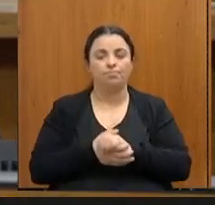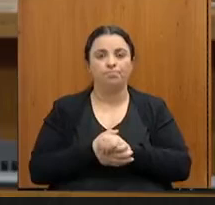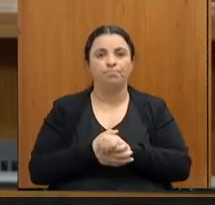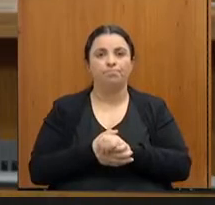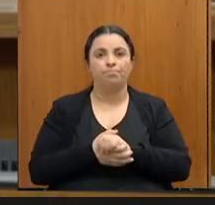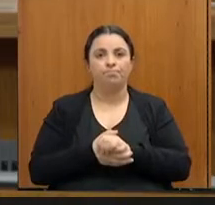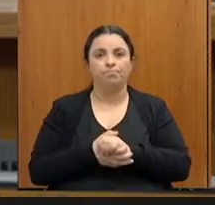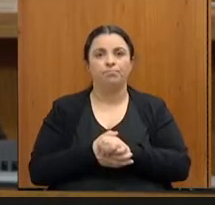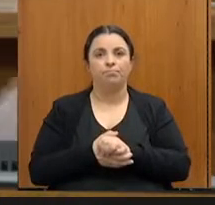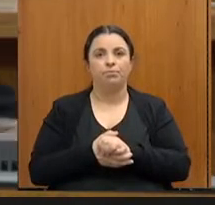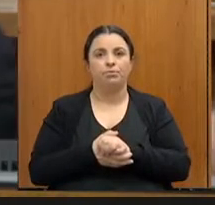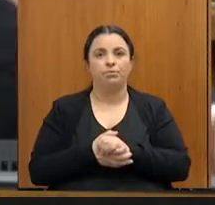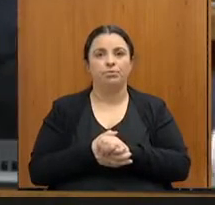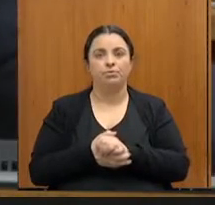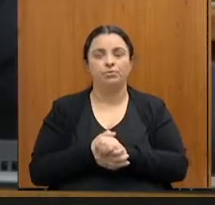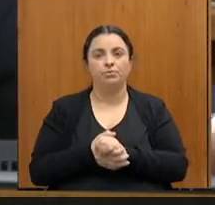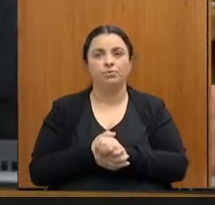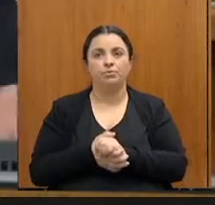E aí